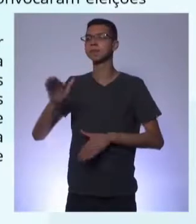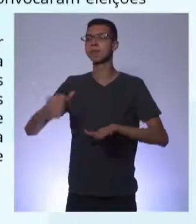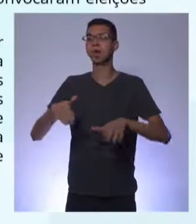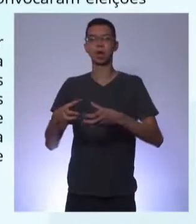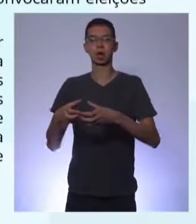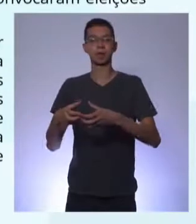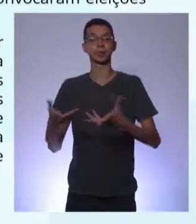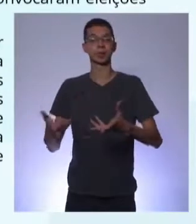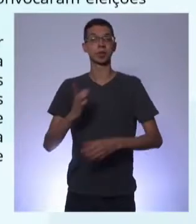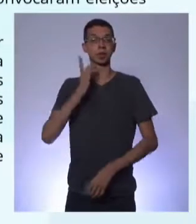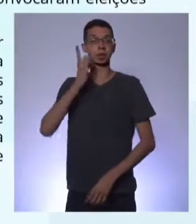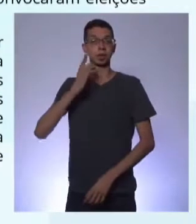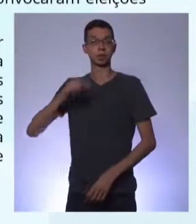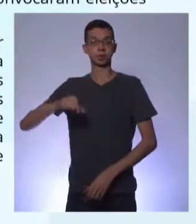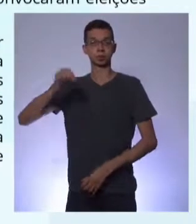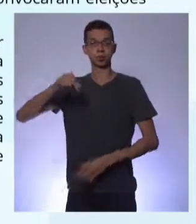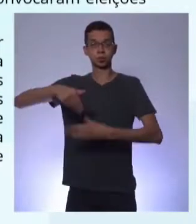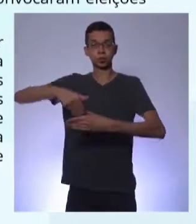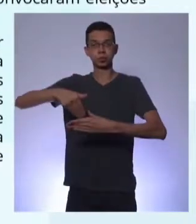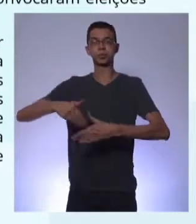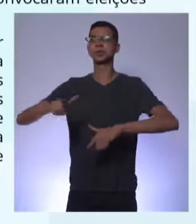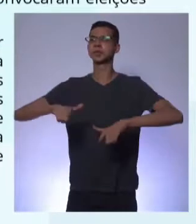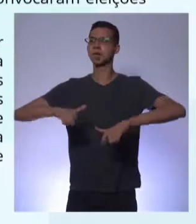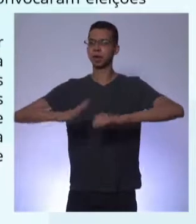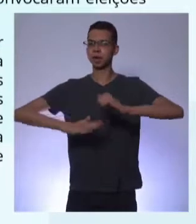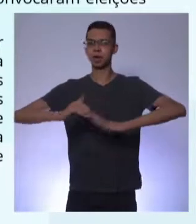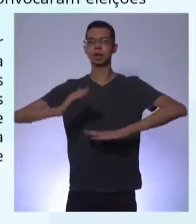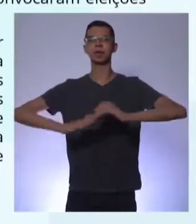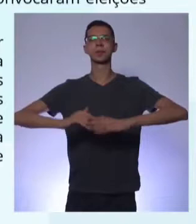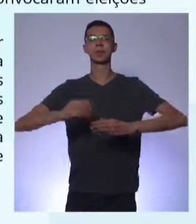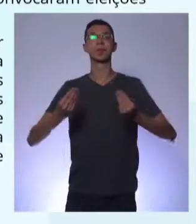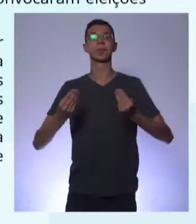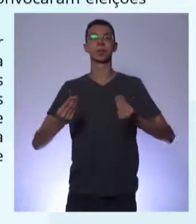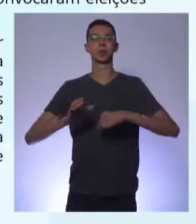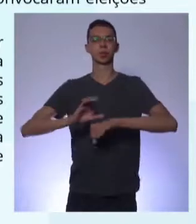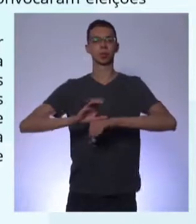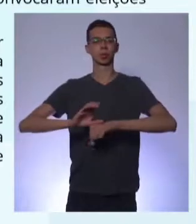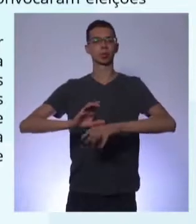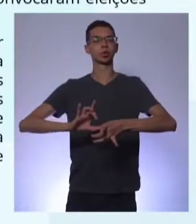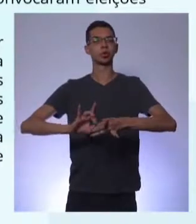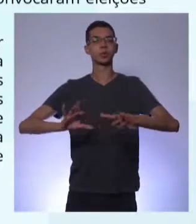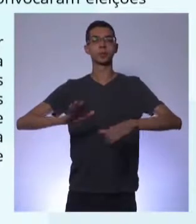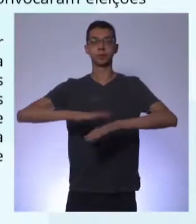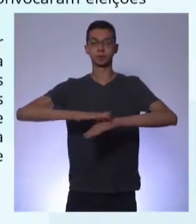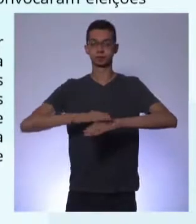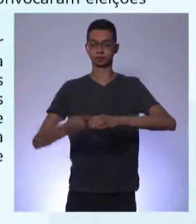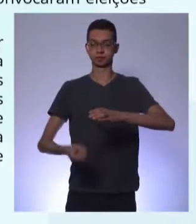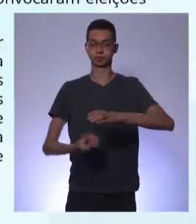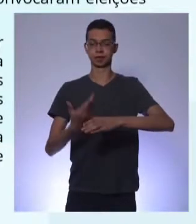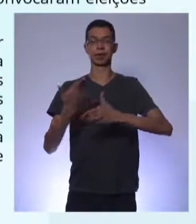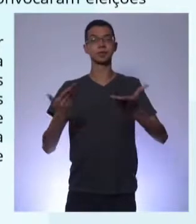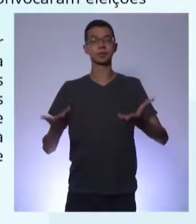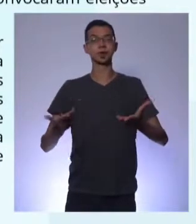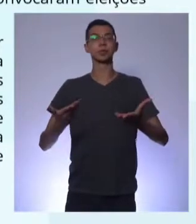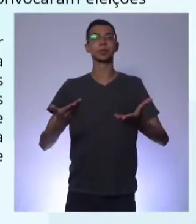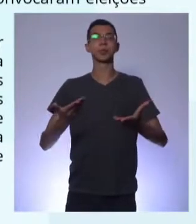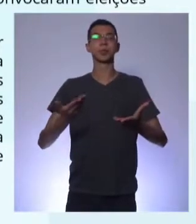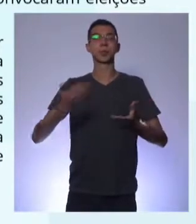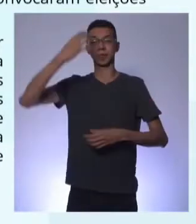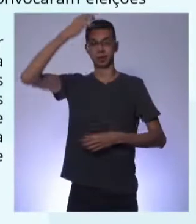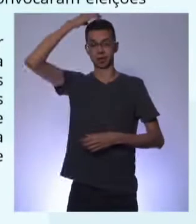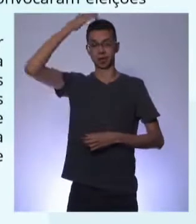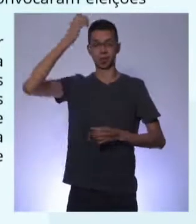deputados eleitos trabalharam para redigir uma constituição liberal, o que significaria a redução do poder do